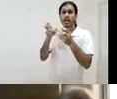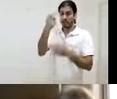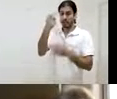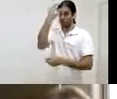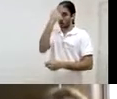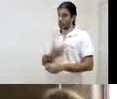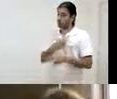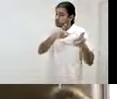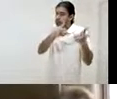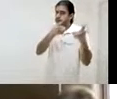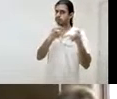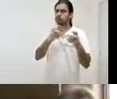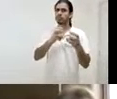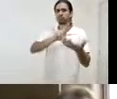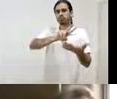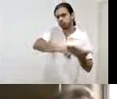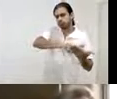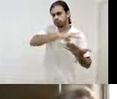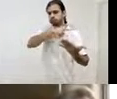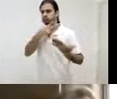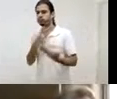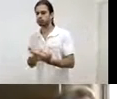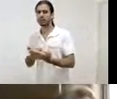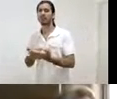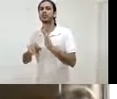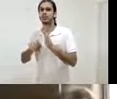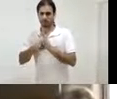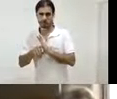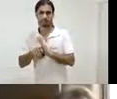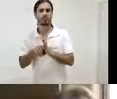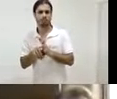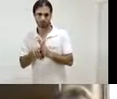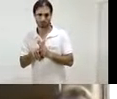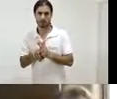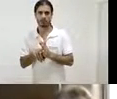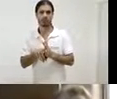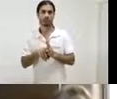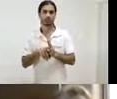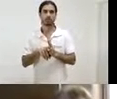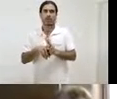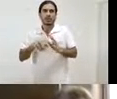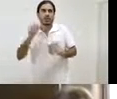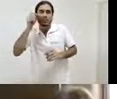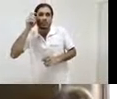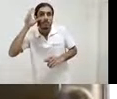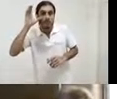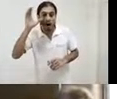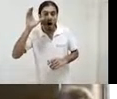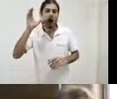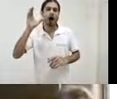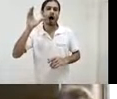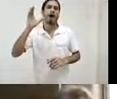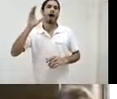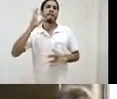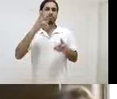traduzidas pelo pesquisador também atento a essa enunciação em contexto.